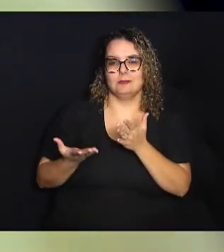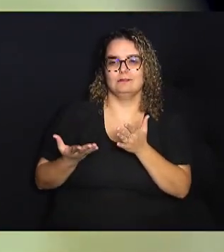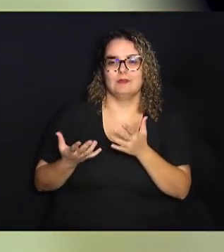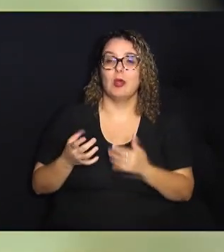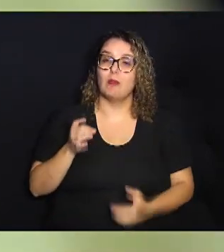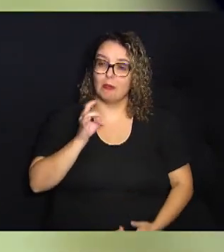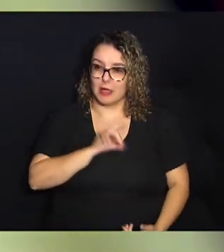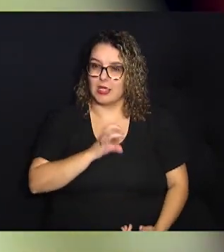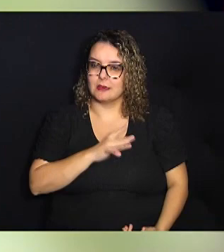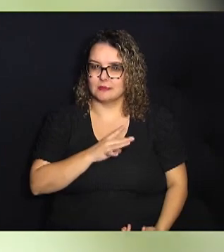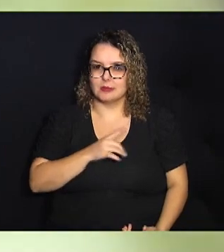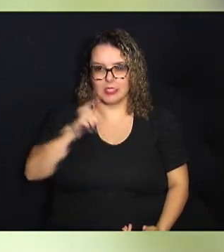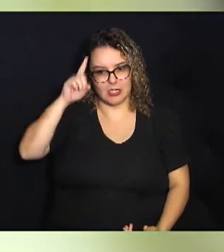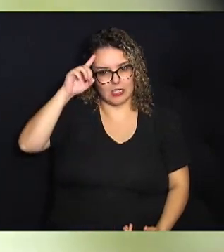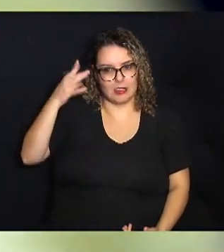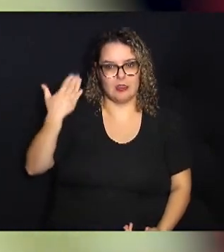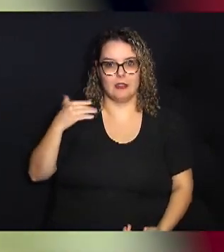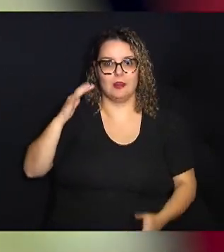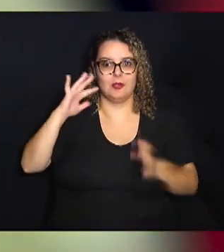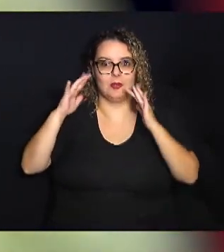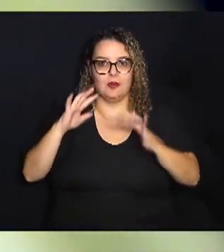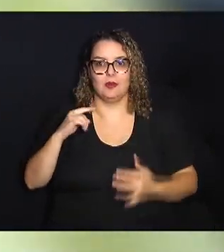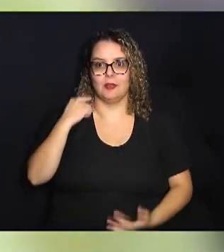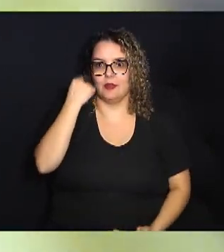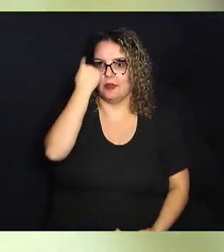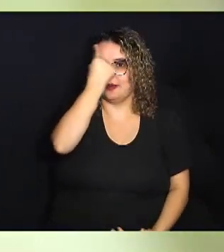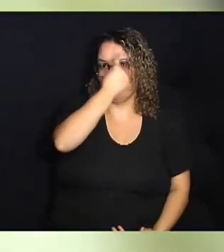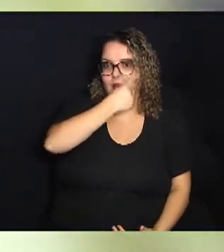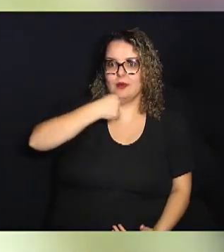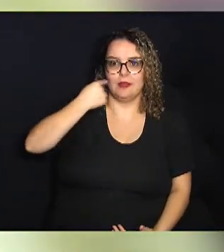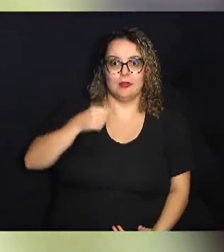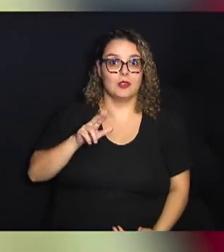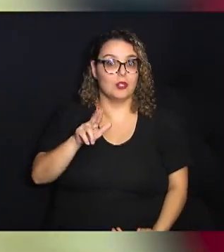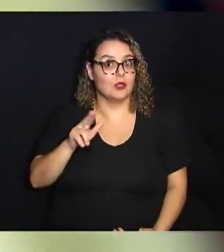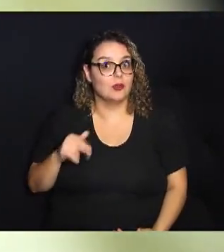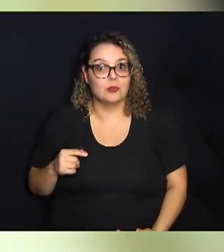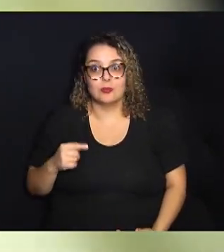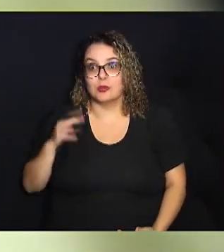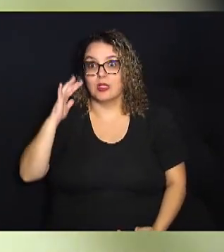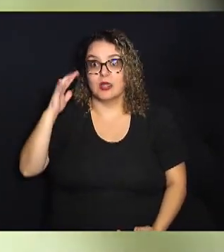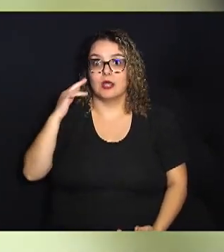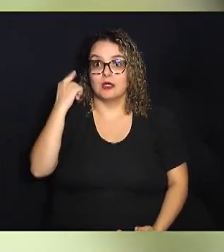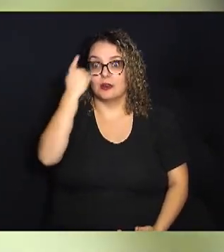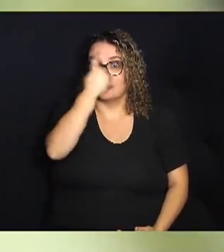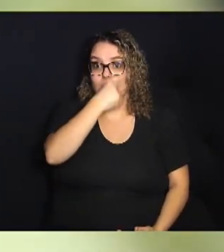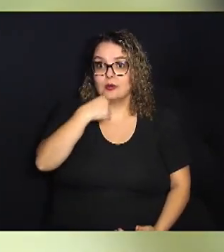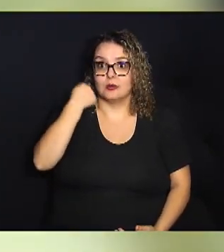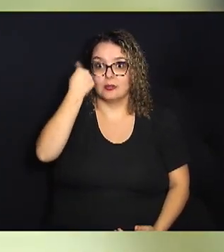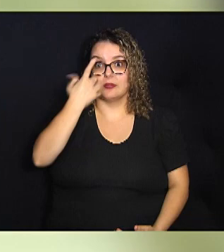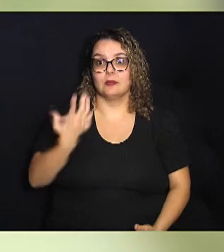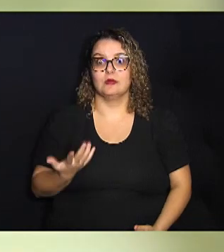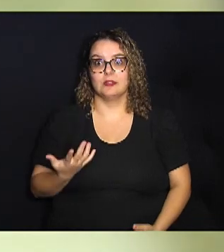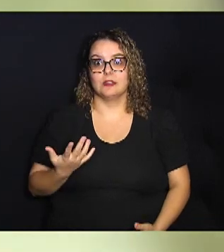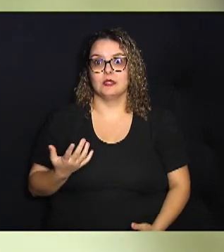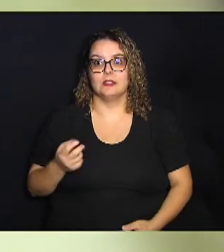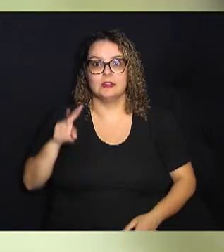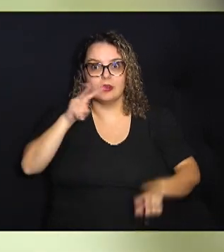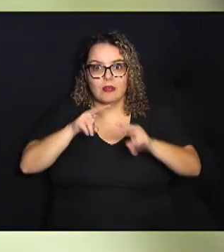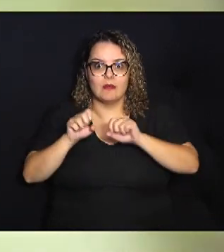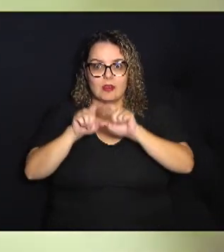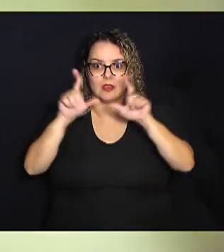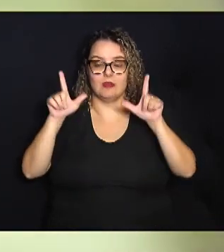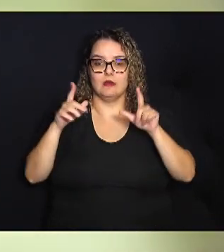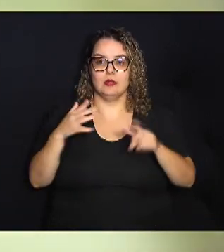E esses dias eu até sonhei com o meu rosto, e eu nunca tinha sonhado com o meu rosto, e eu via claramente o meu rosto. E eu acordei